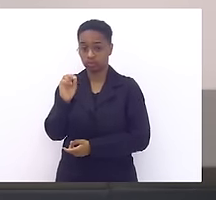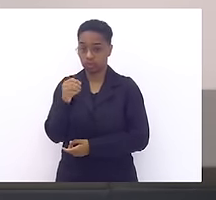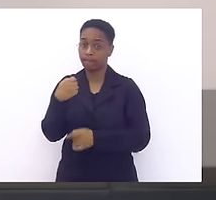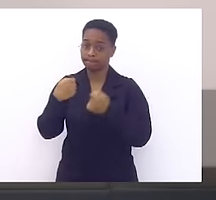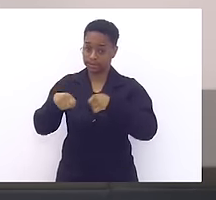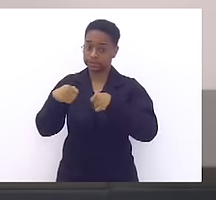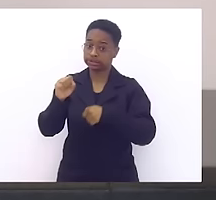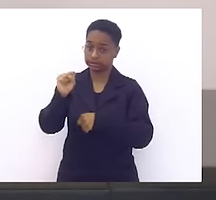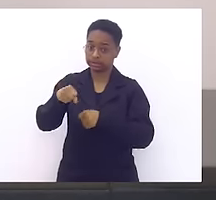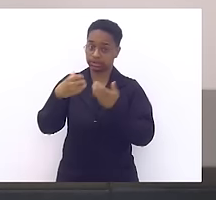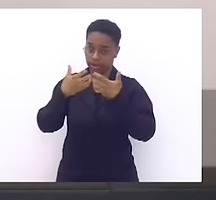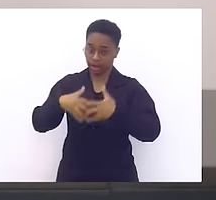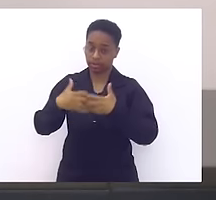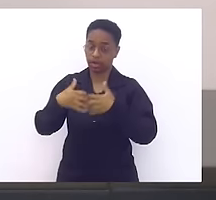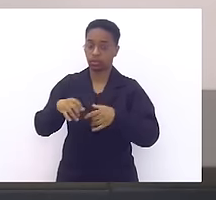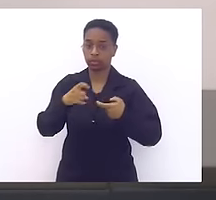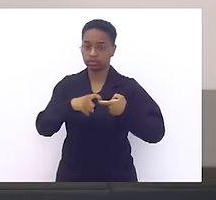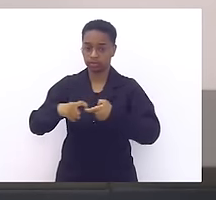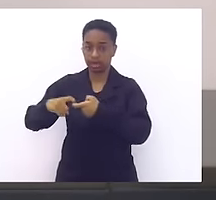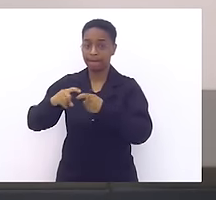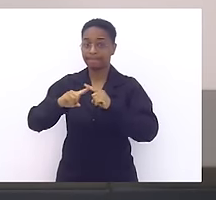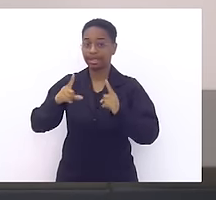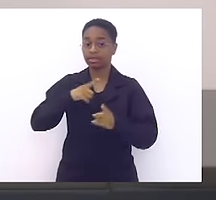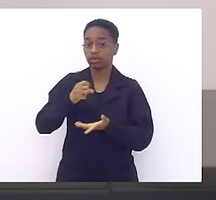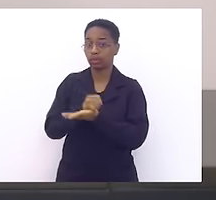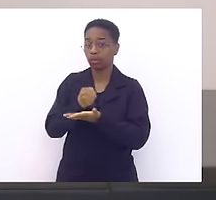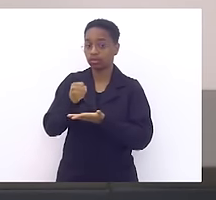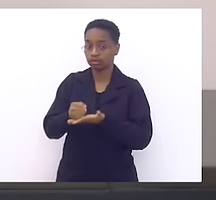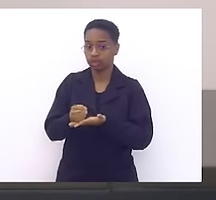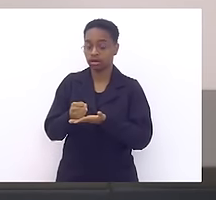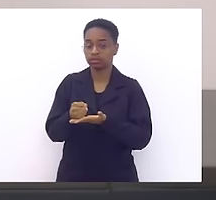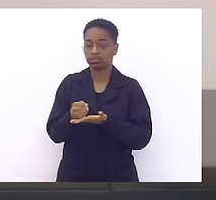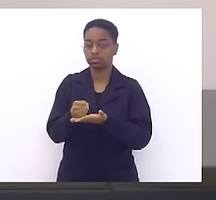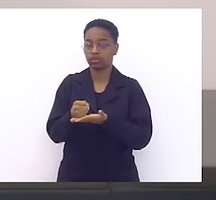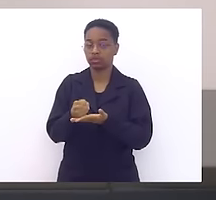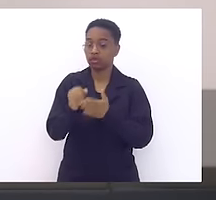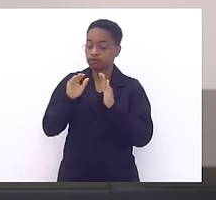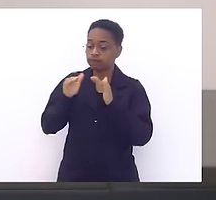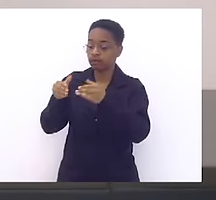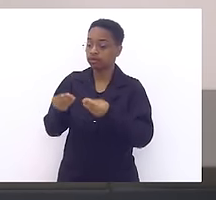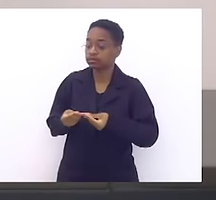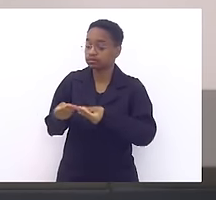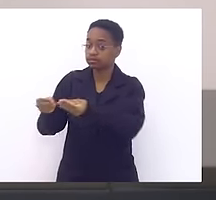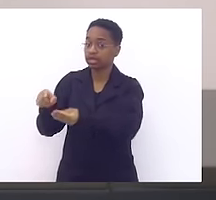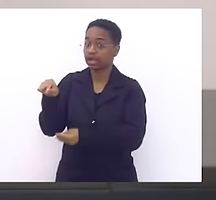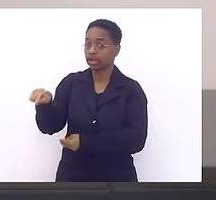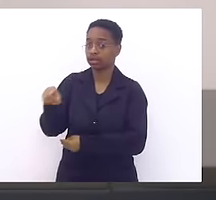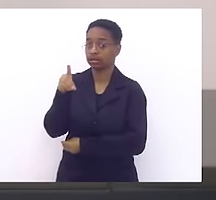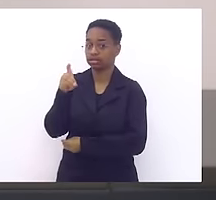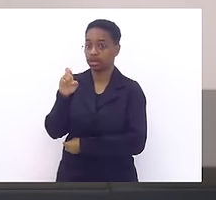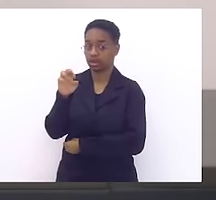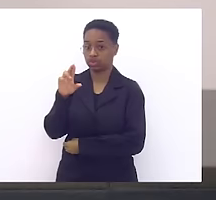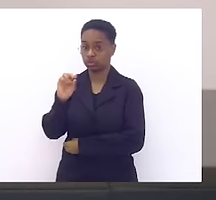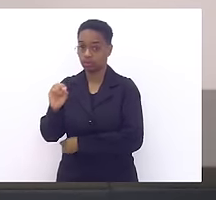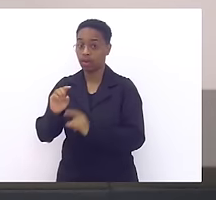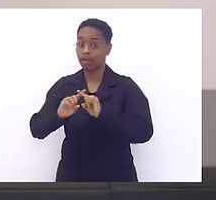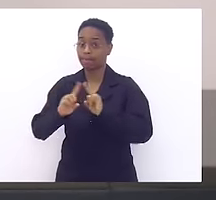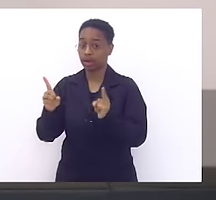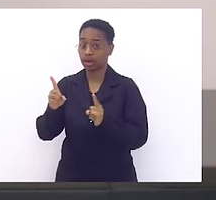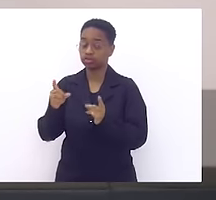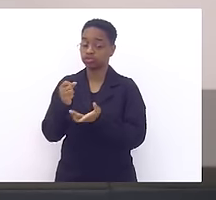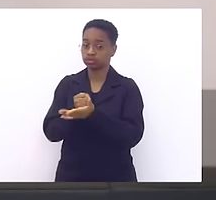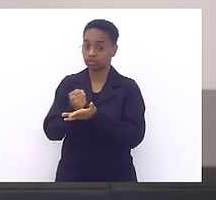suas fiscalizações quando se tem um contrato que tá dimensionado para atender as demandas do Detro e esse reboque e esse